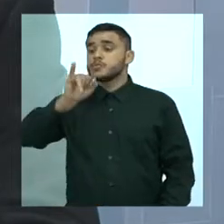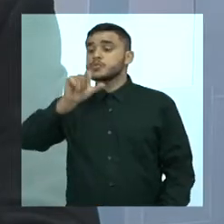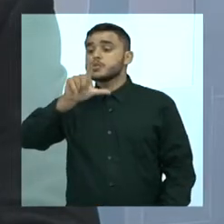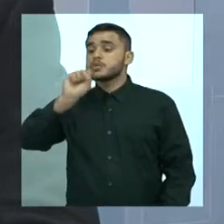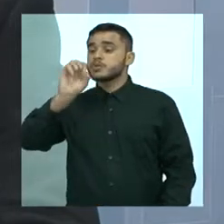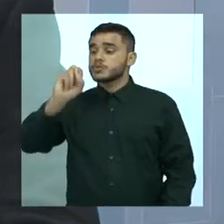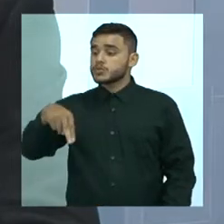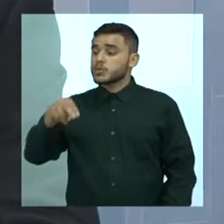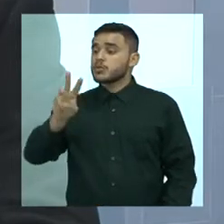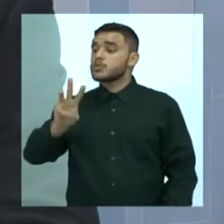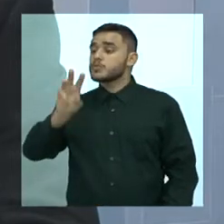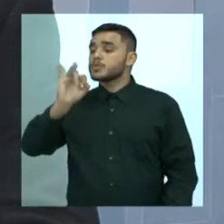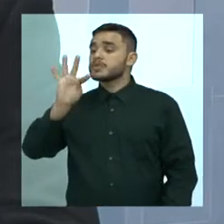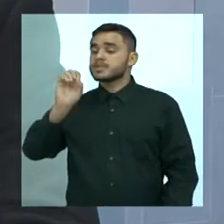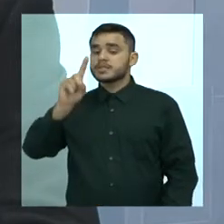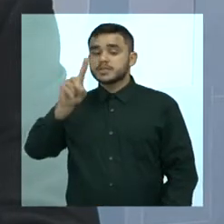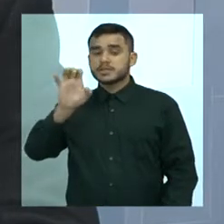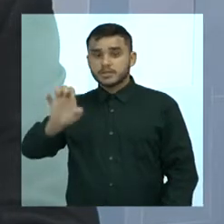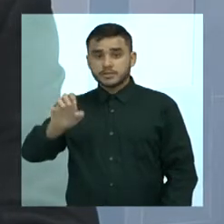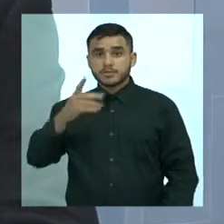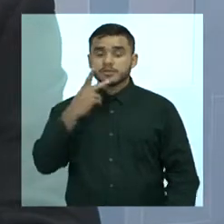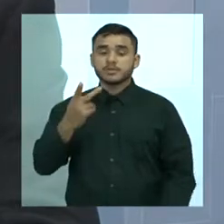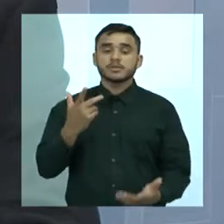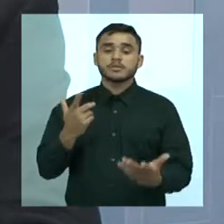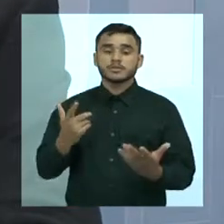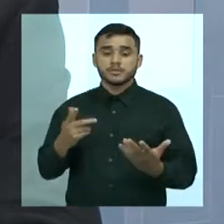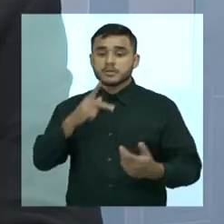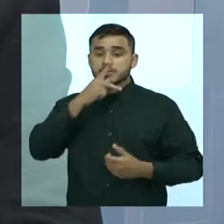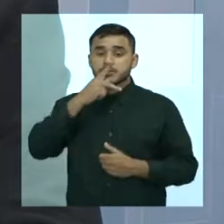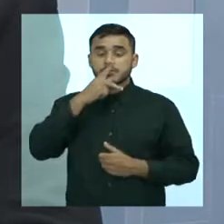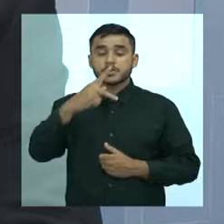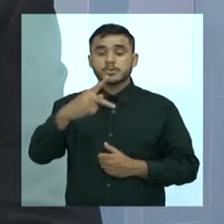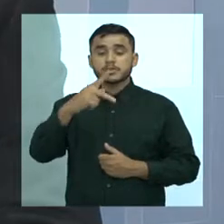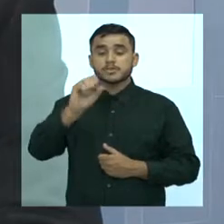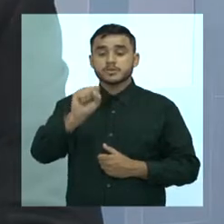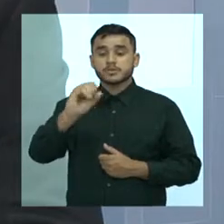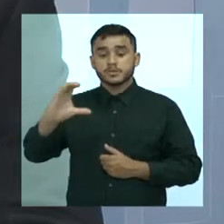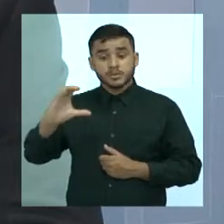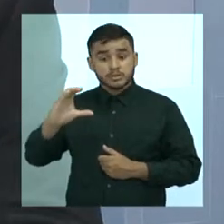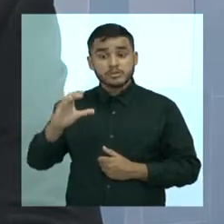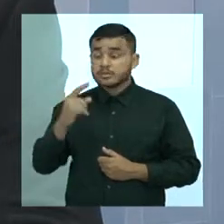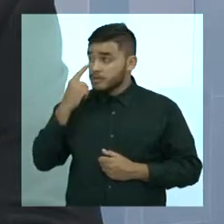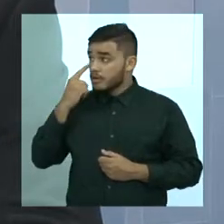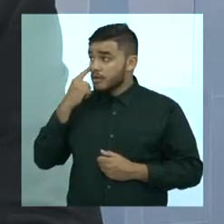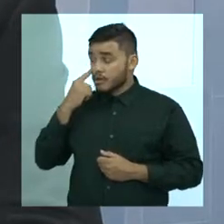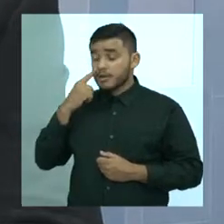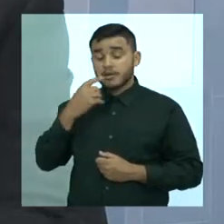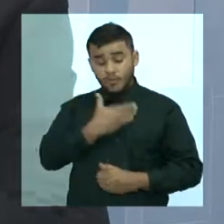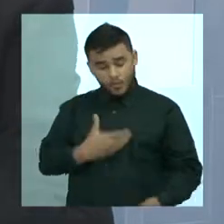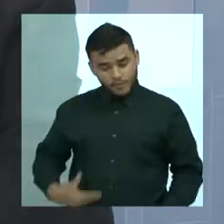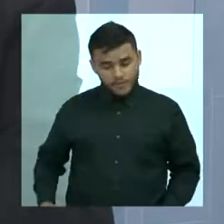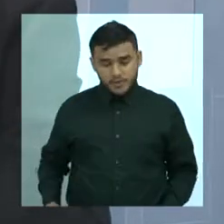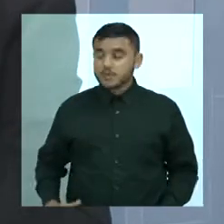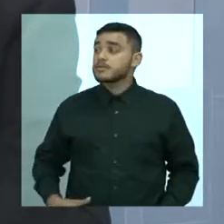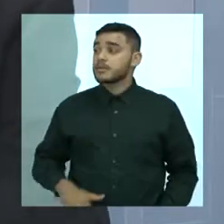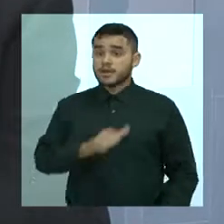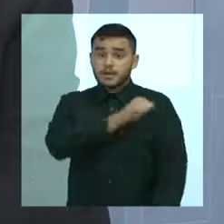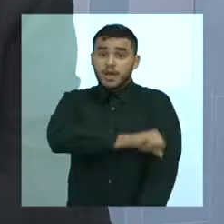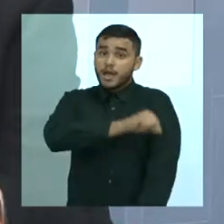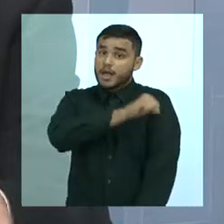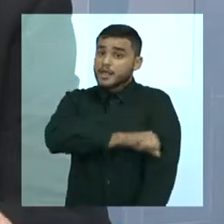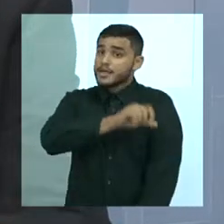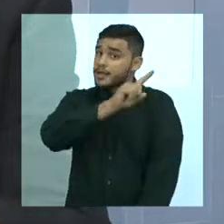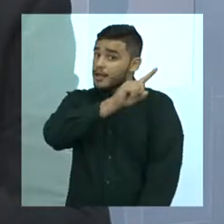honra do Partido Social Cristão, que é governador do Rio de Janeiro, e deixa bem claro que poderá vir